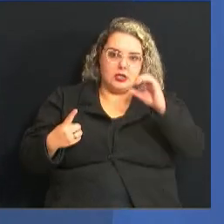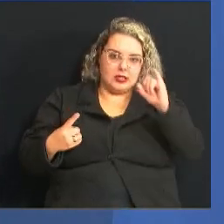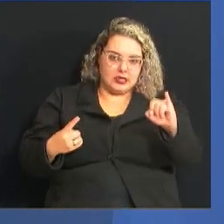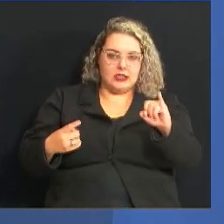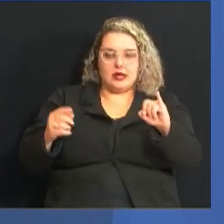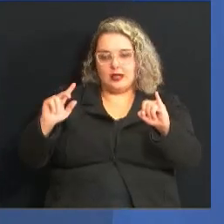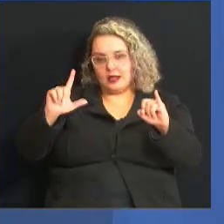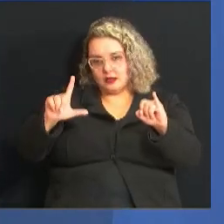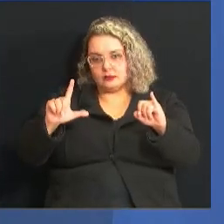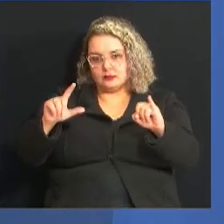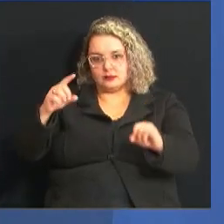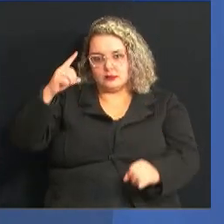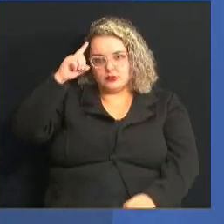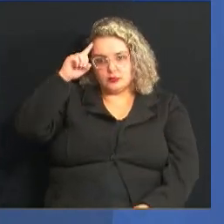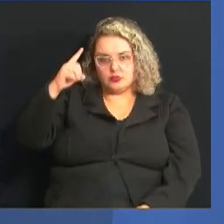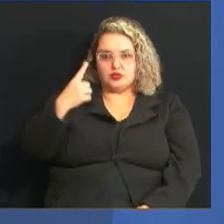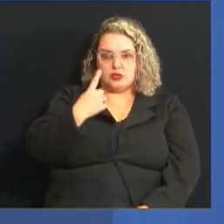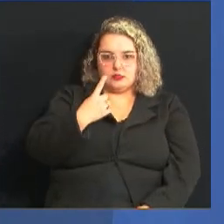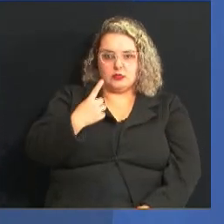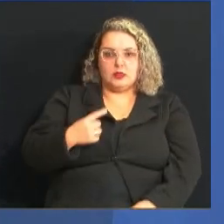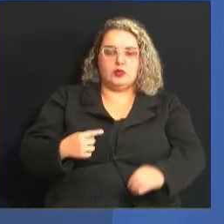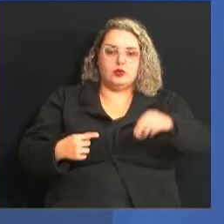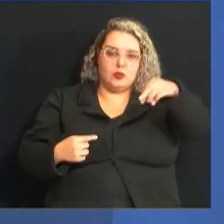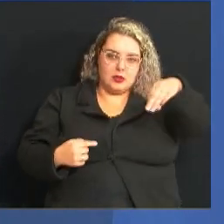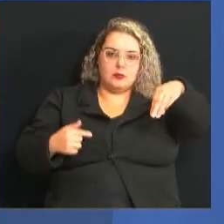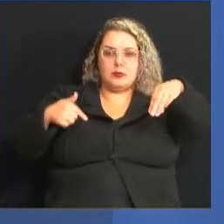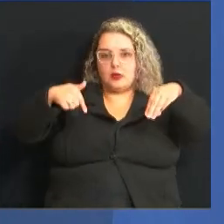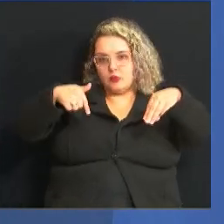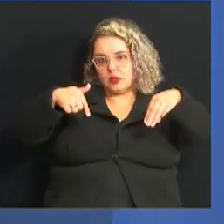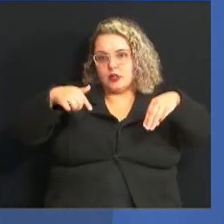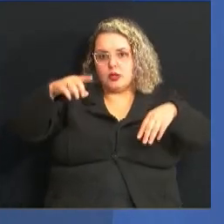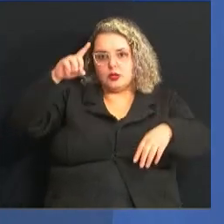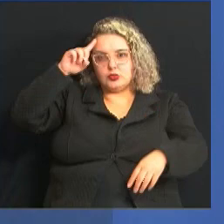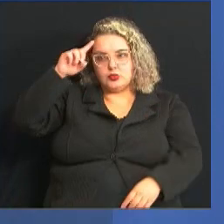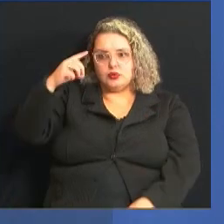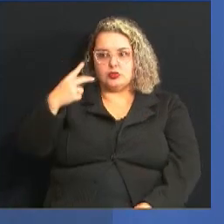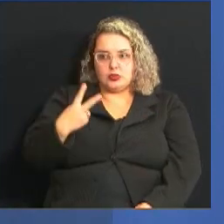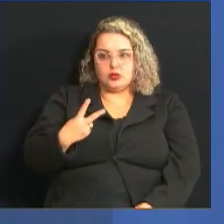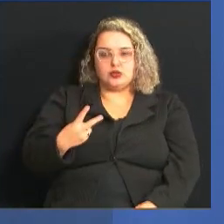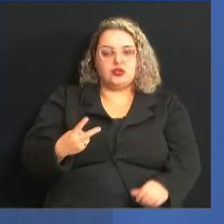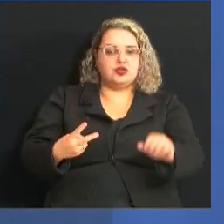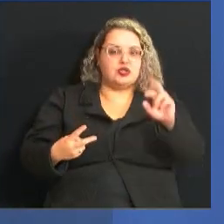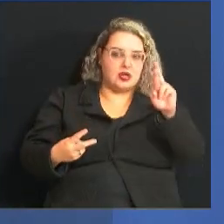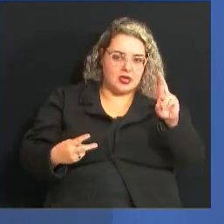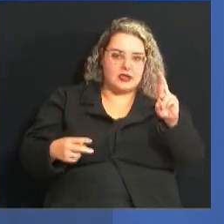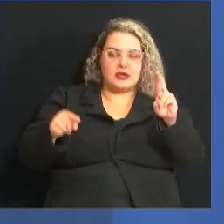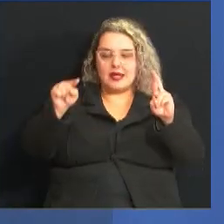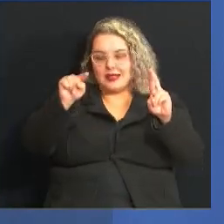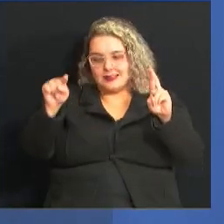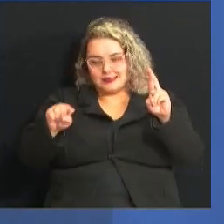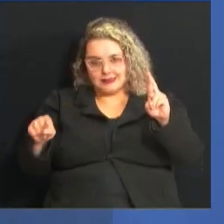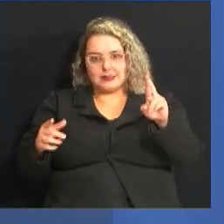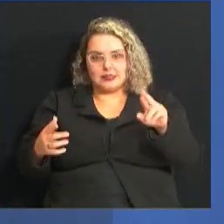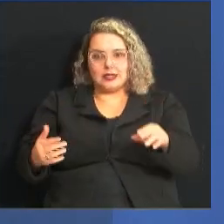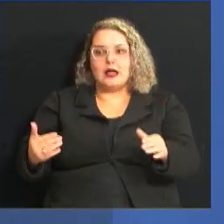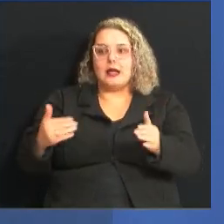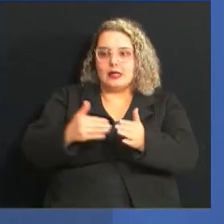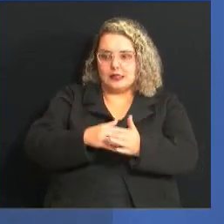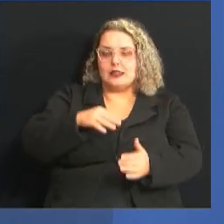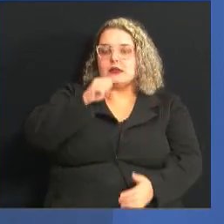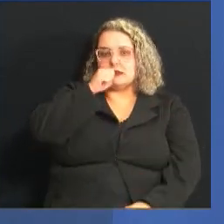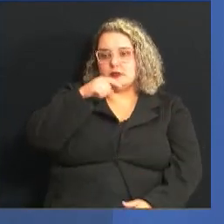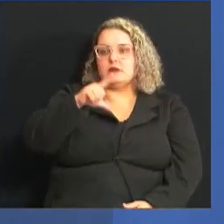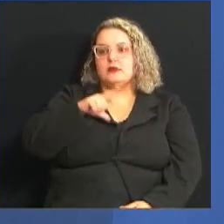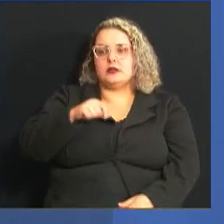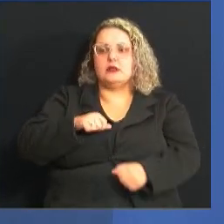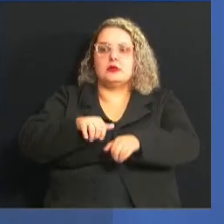dia 1º, do M ao Q. No dia 2, de R a Z. No total, até sábado também ainda vai ter essa